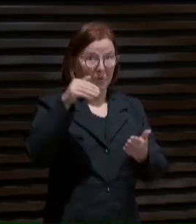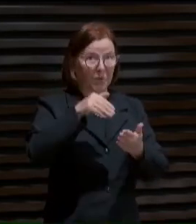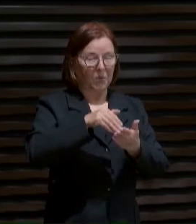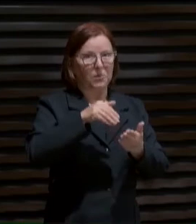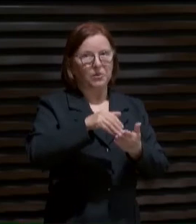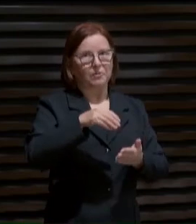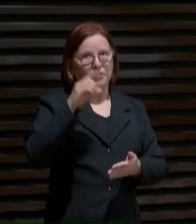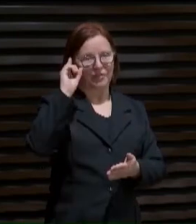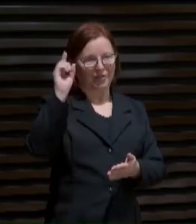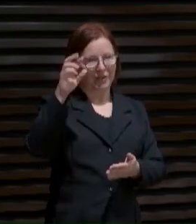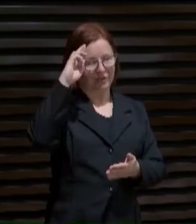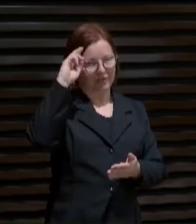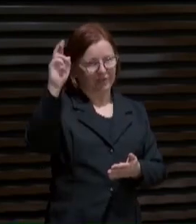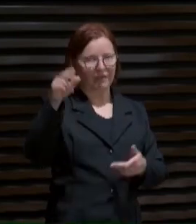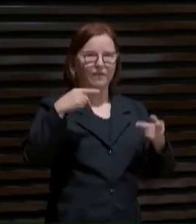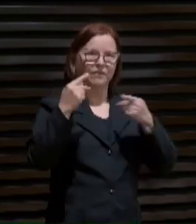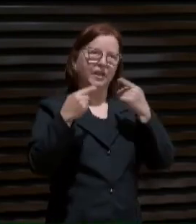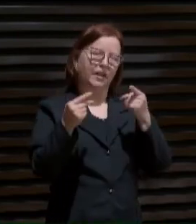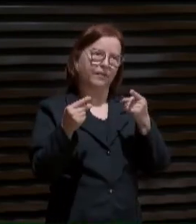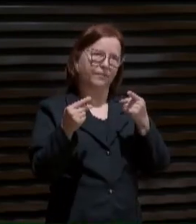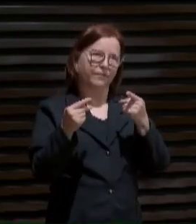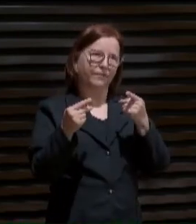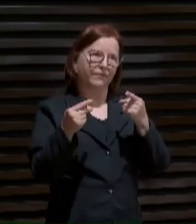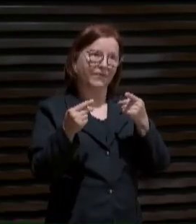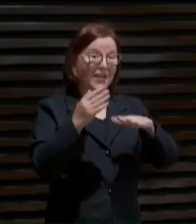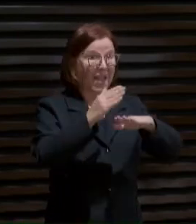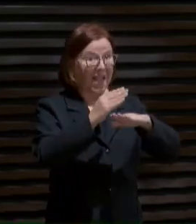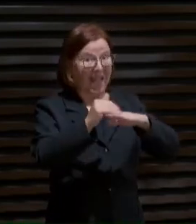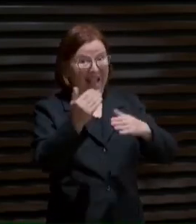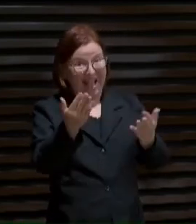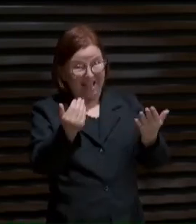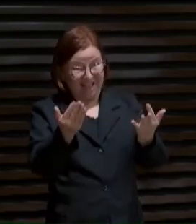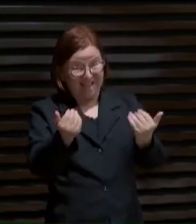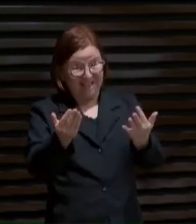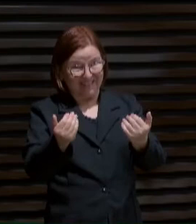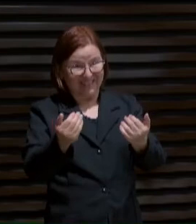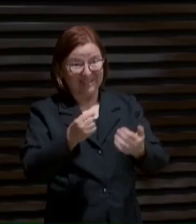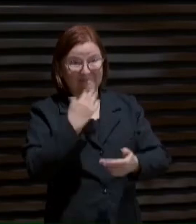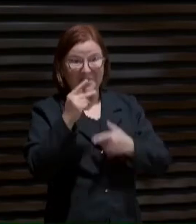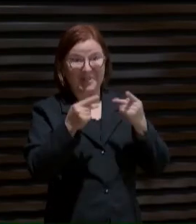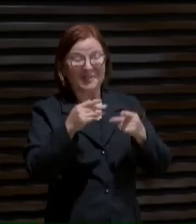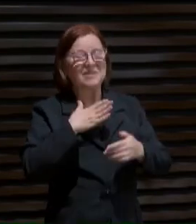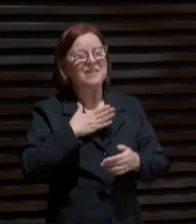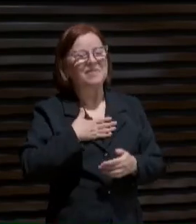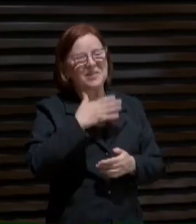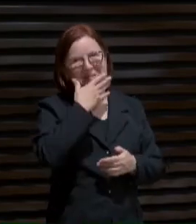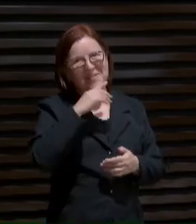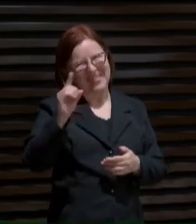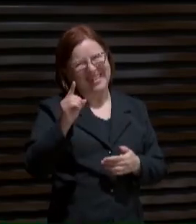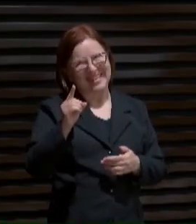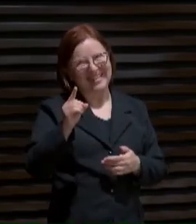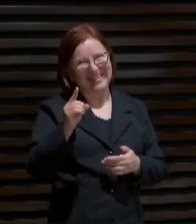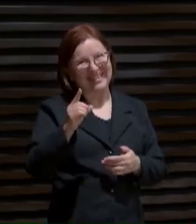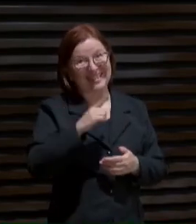dia o senhor ele falar falar a vinde Benditos do meu pai possui hoerhann o reino